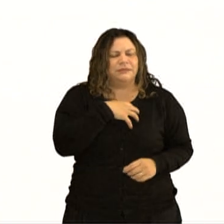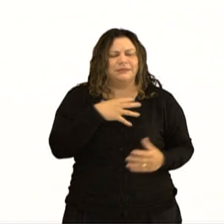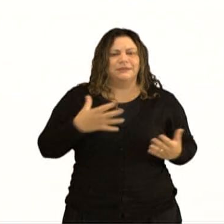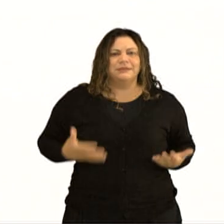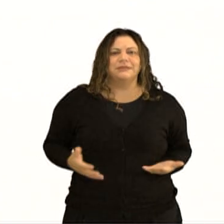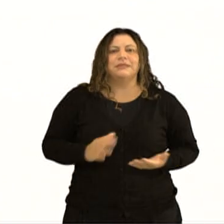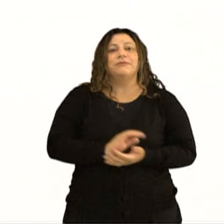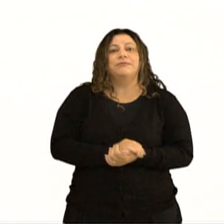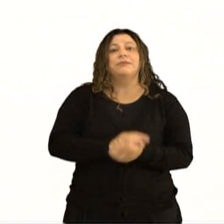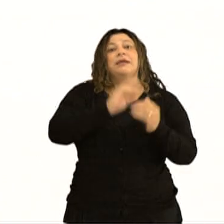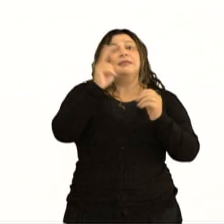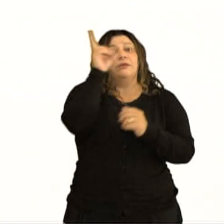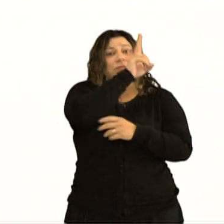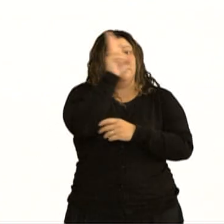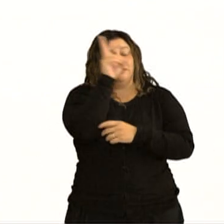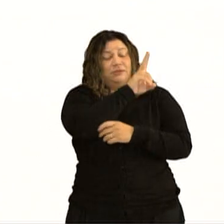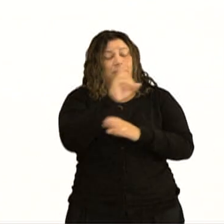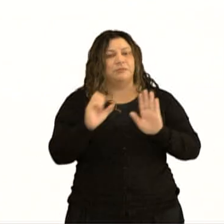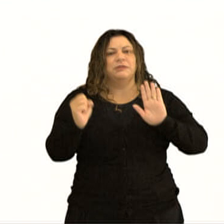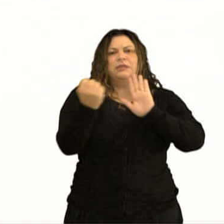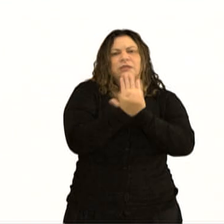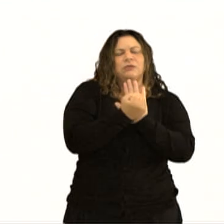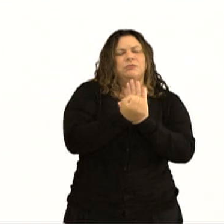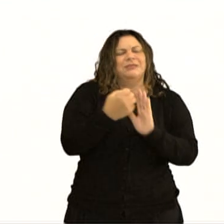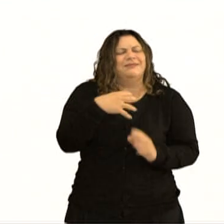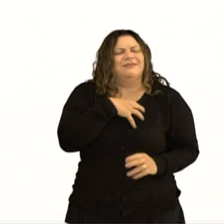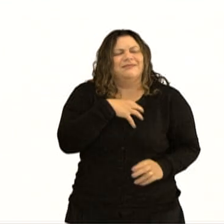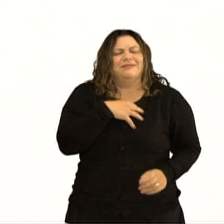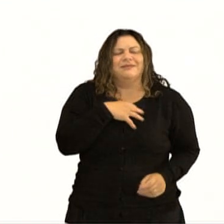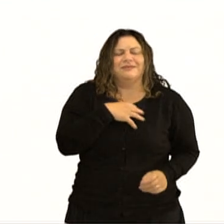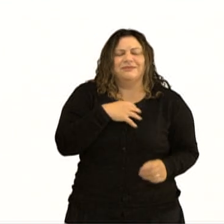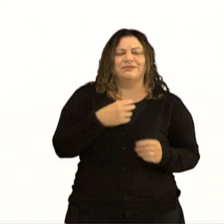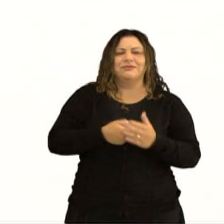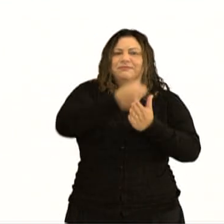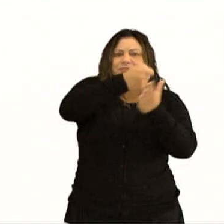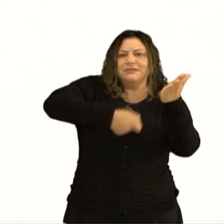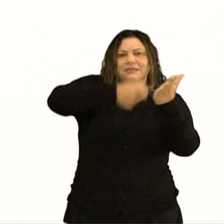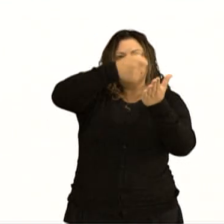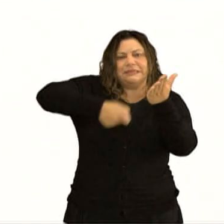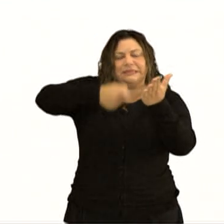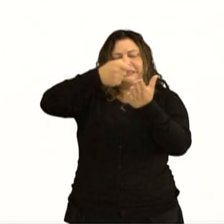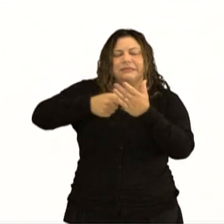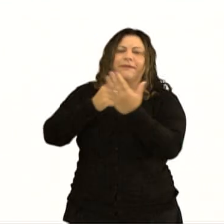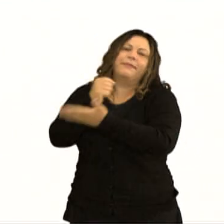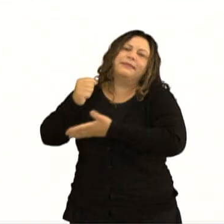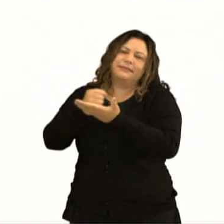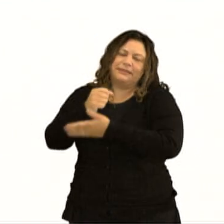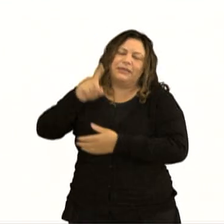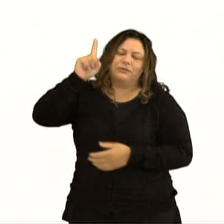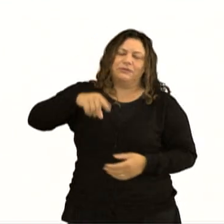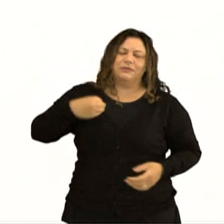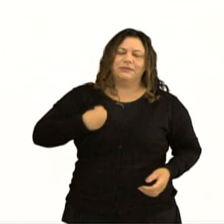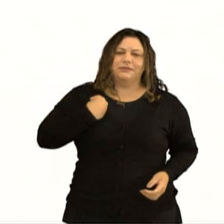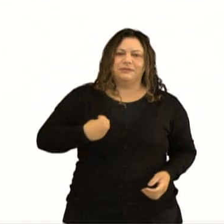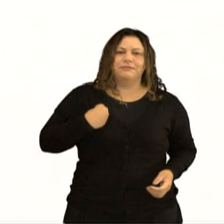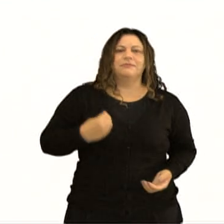sentimentos. Então, lembre-se de algo marcante e produza um poema baseado nessa experiência de vida.